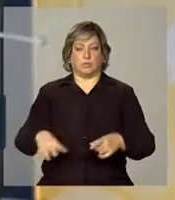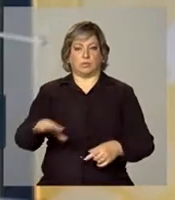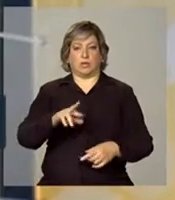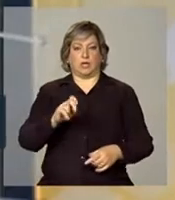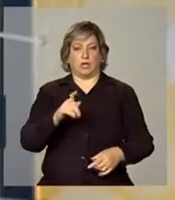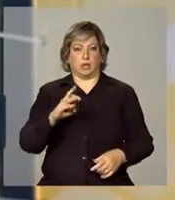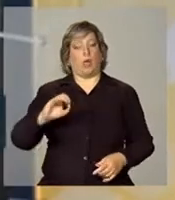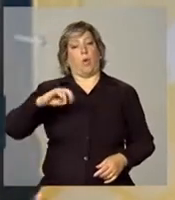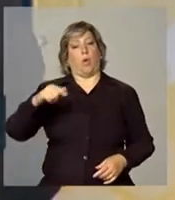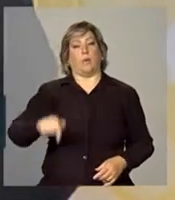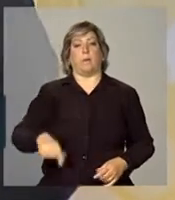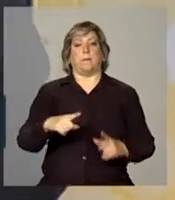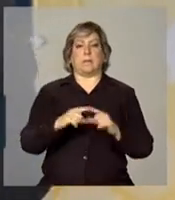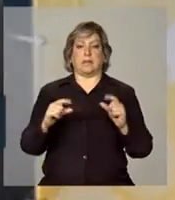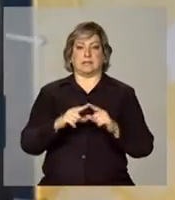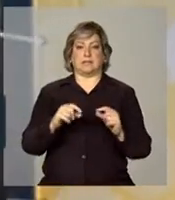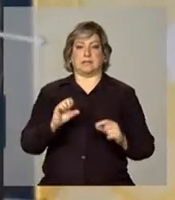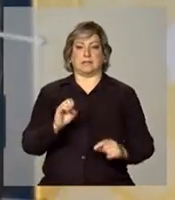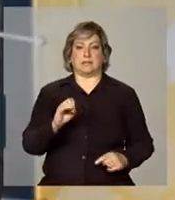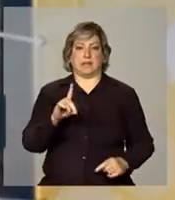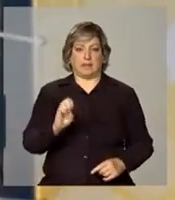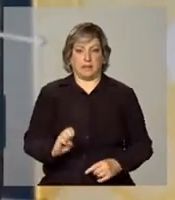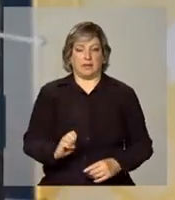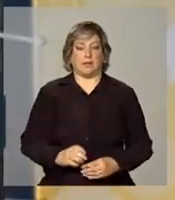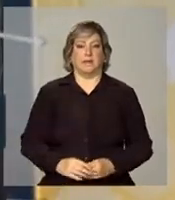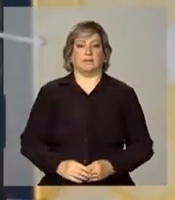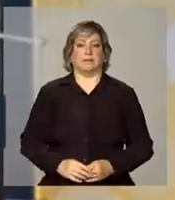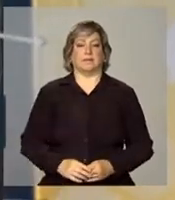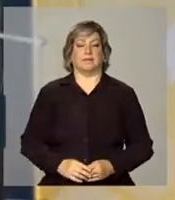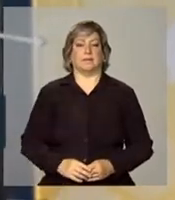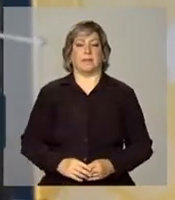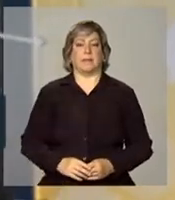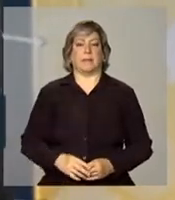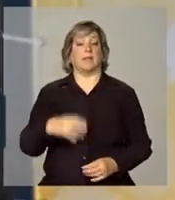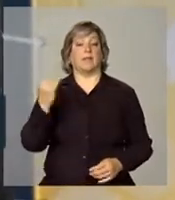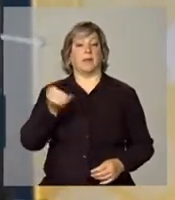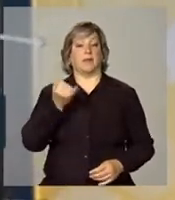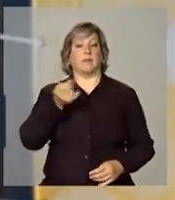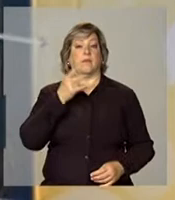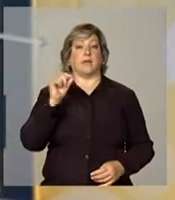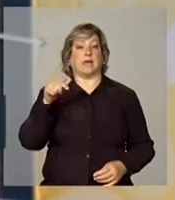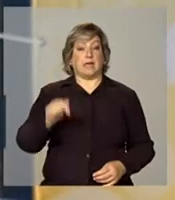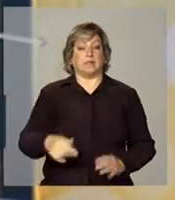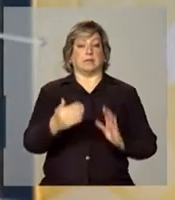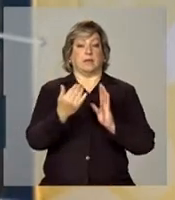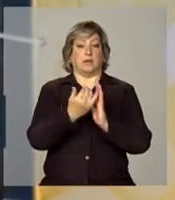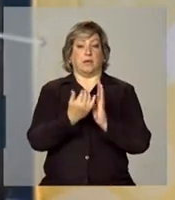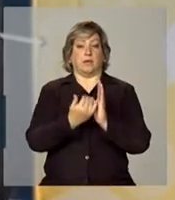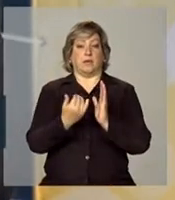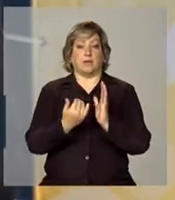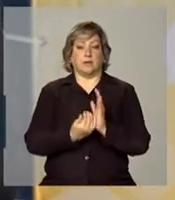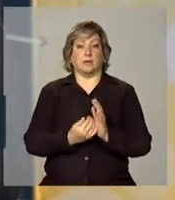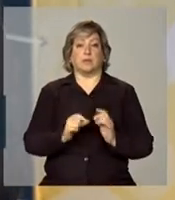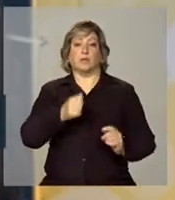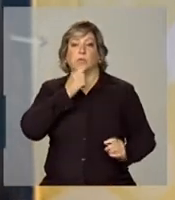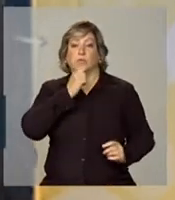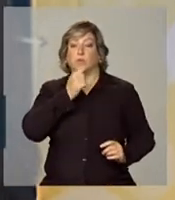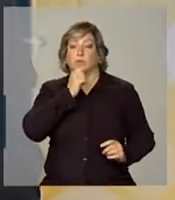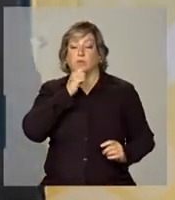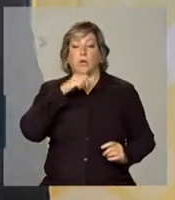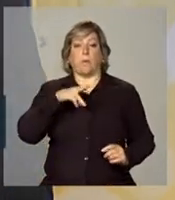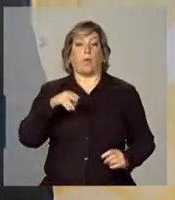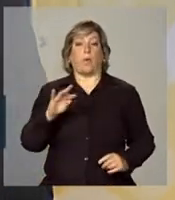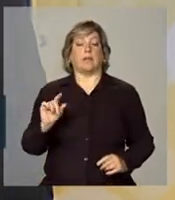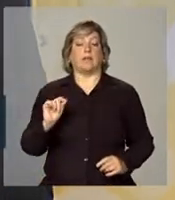da CGU aqui em Brasília. É importante ressaltar que esse programa não implica desembolso de recursos. Não está prevista a transferência de